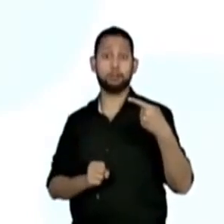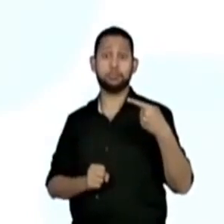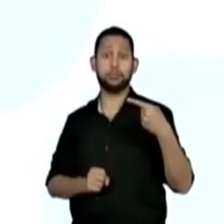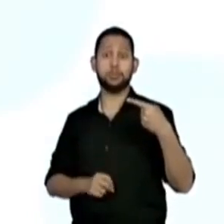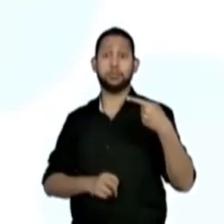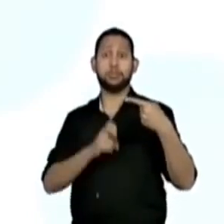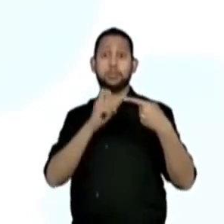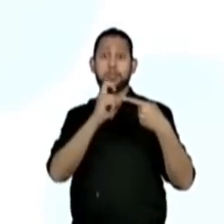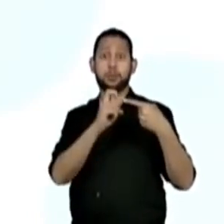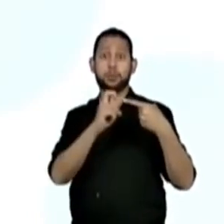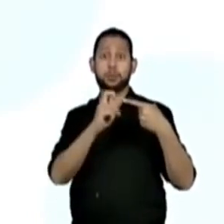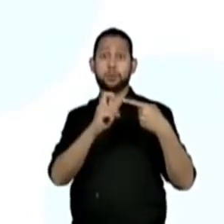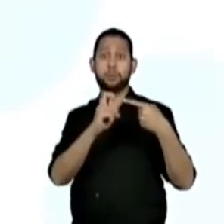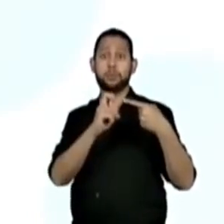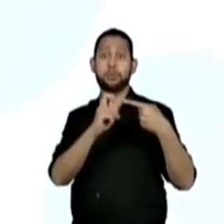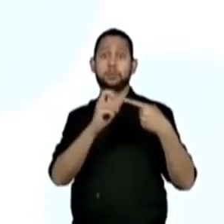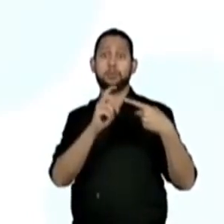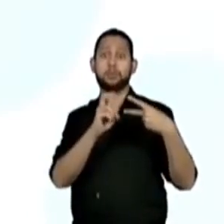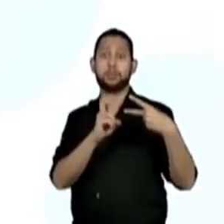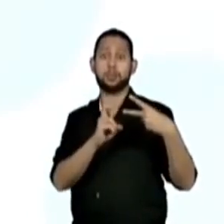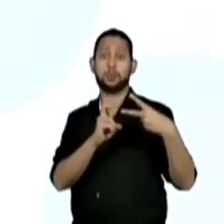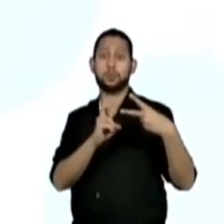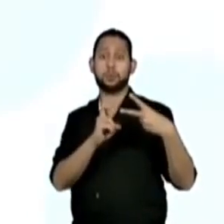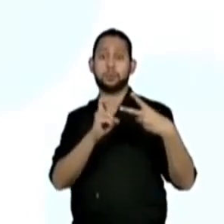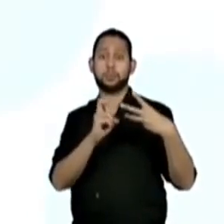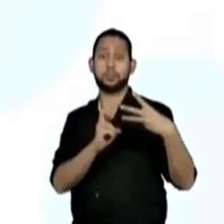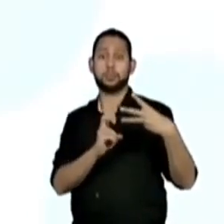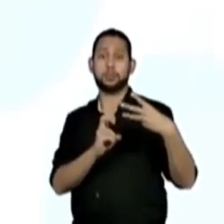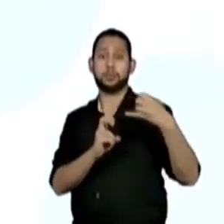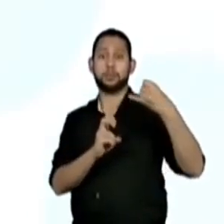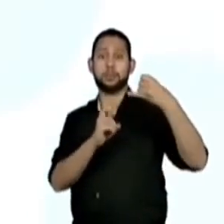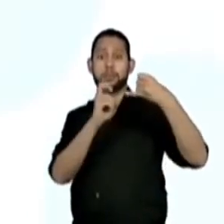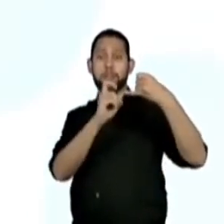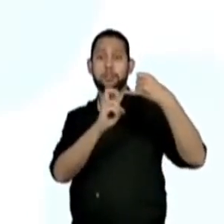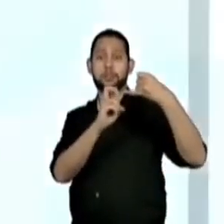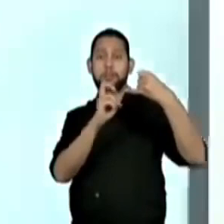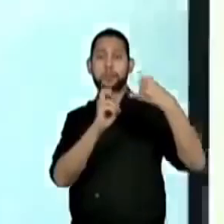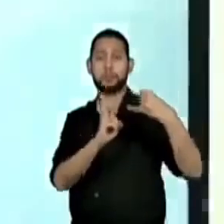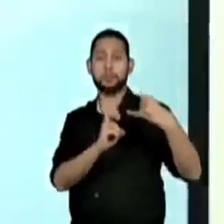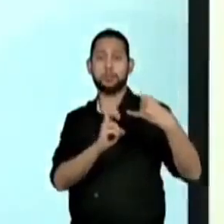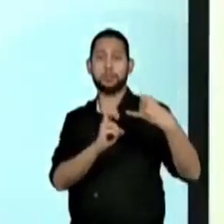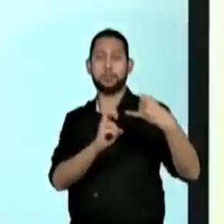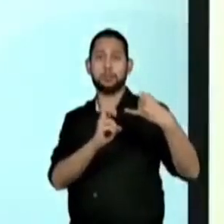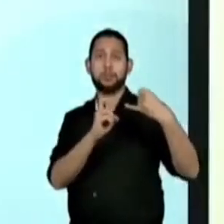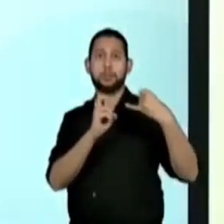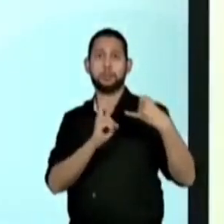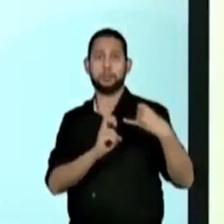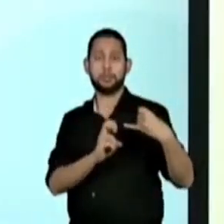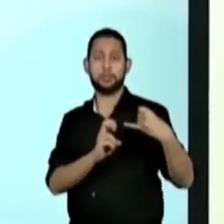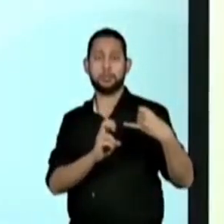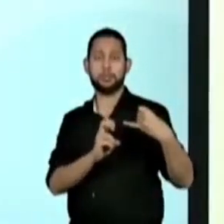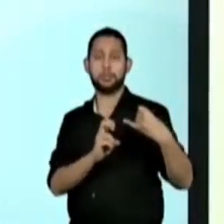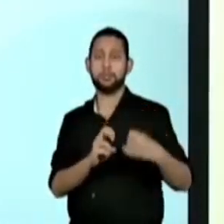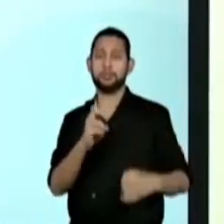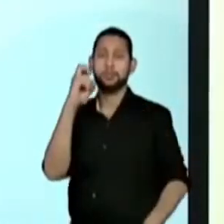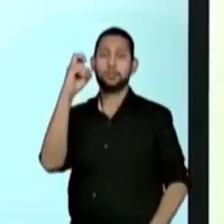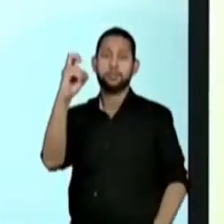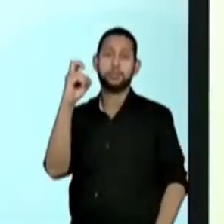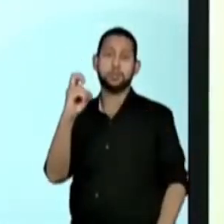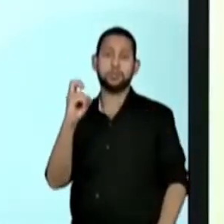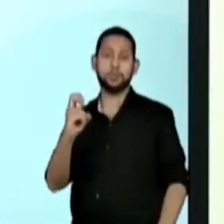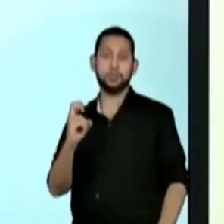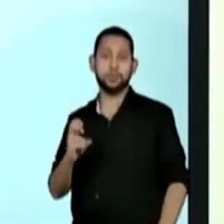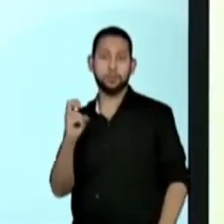adição 5 + 5 aí eu somava aqui ó 5 + 5 mais